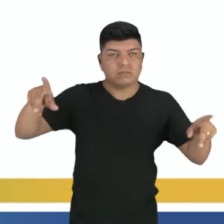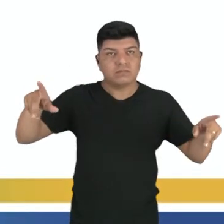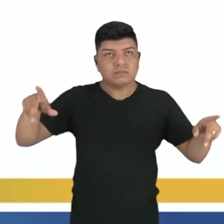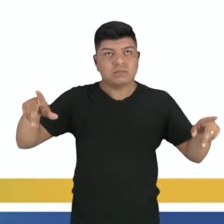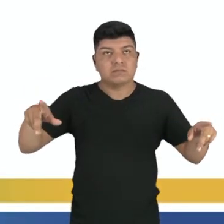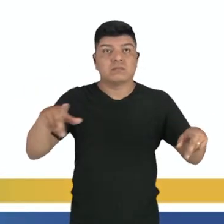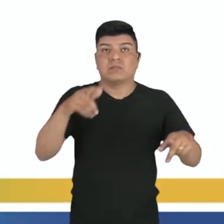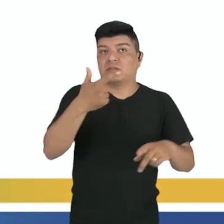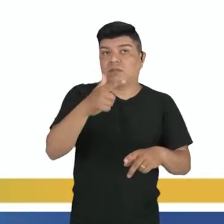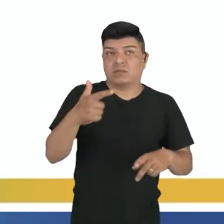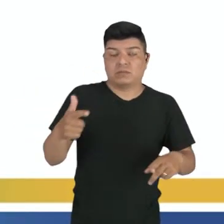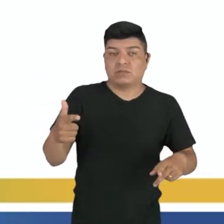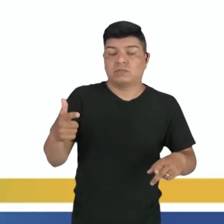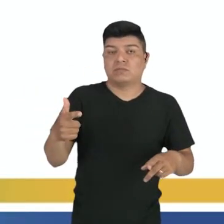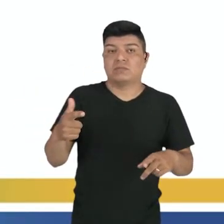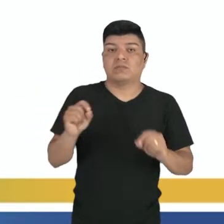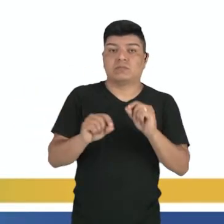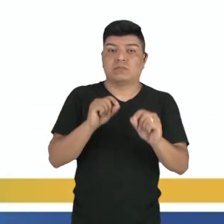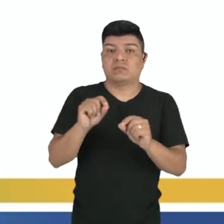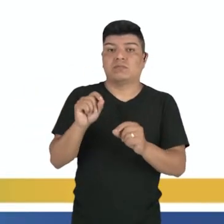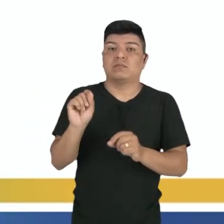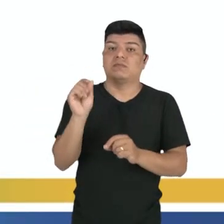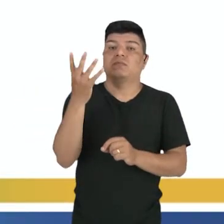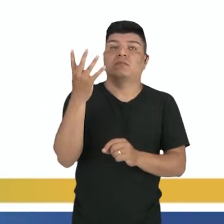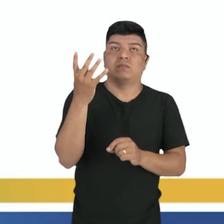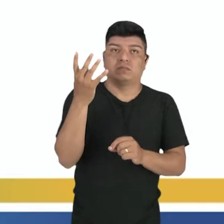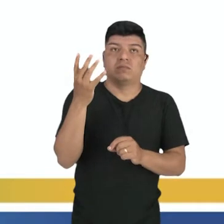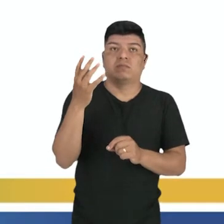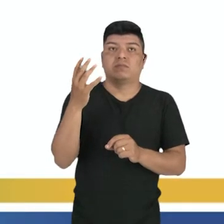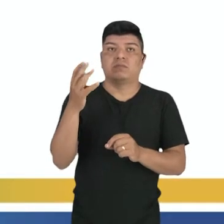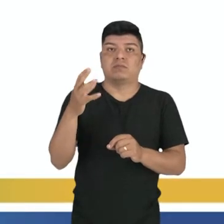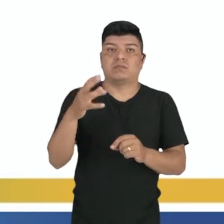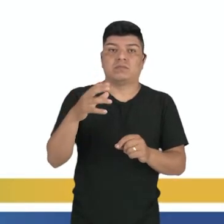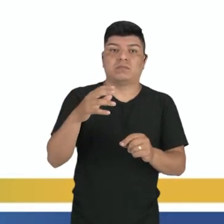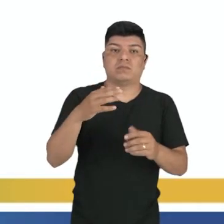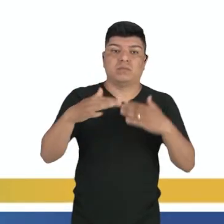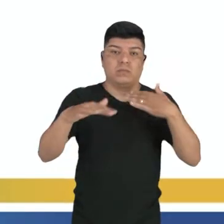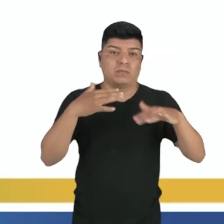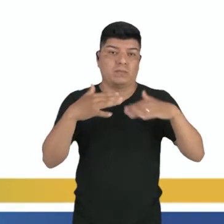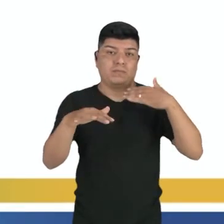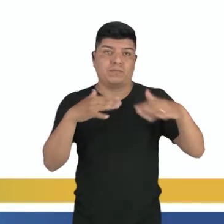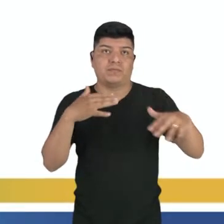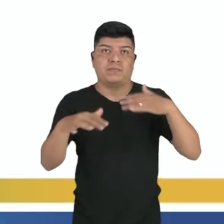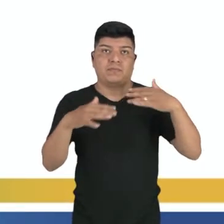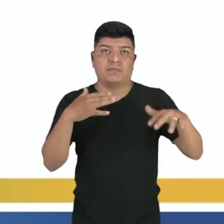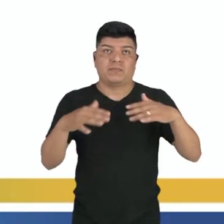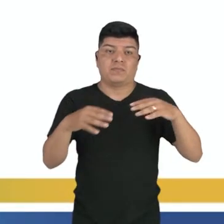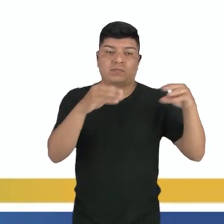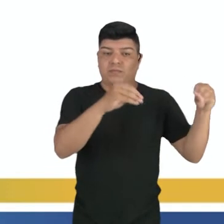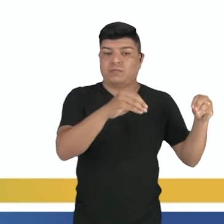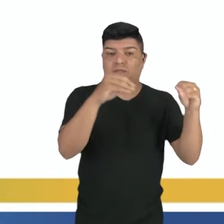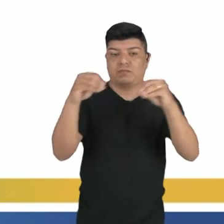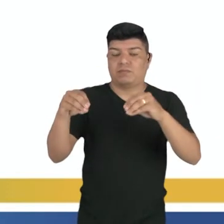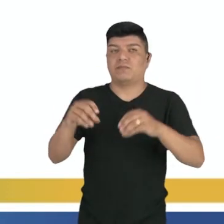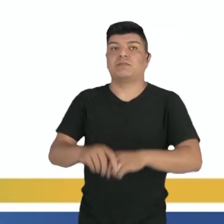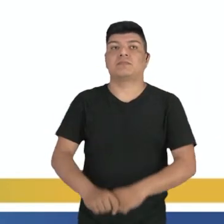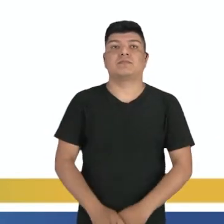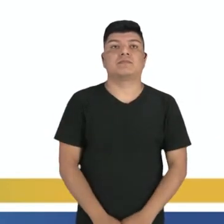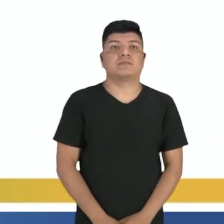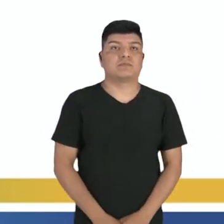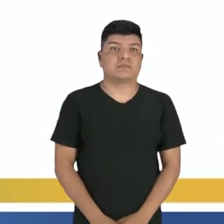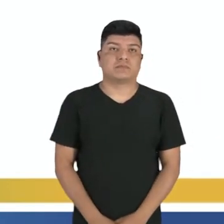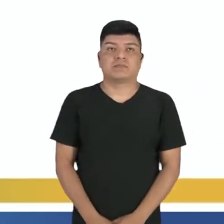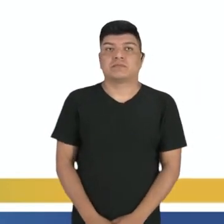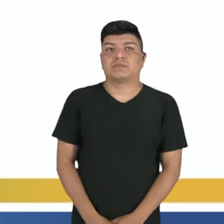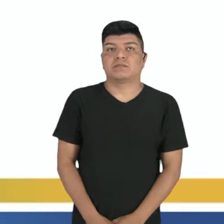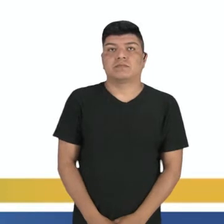estiver se contraindo, vai acabar promovendo aí o deslocamento desse quinidário de um ponto a outro.